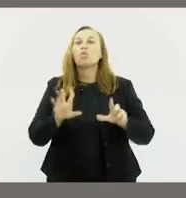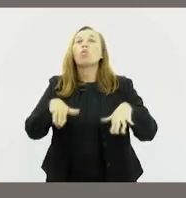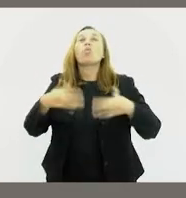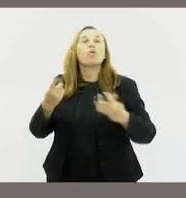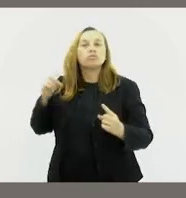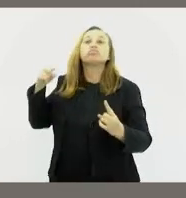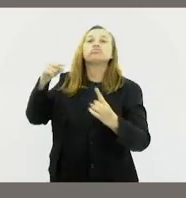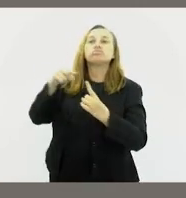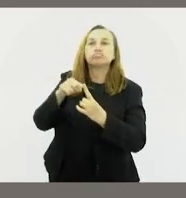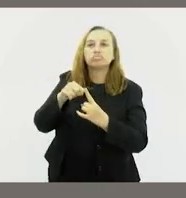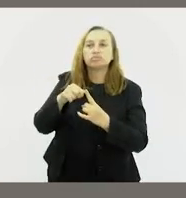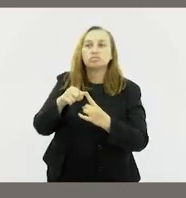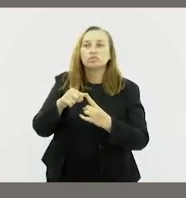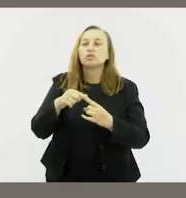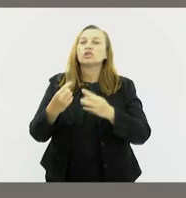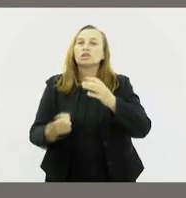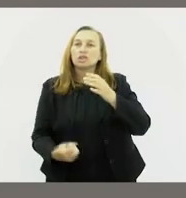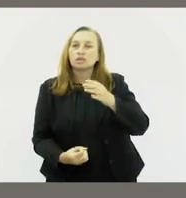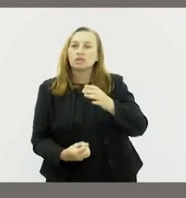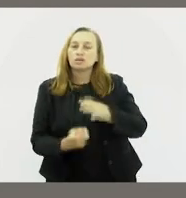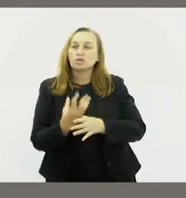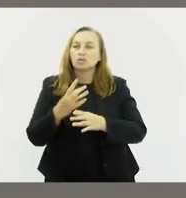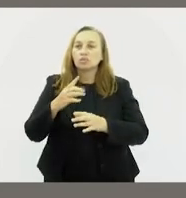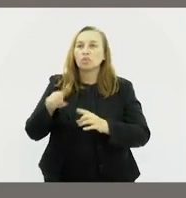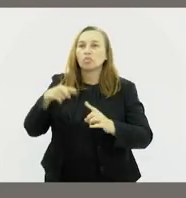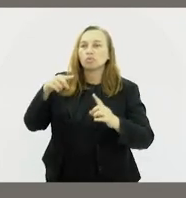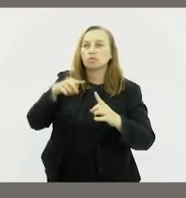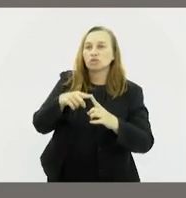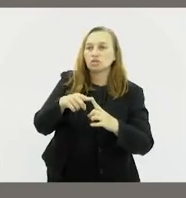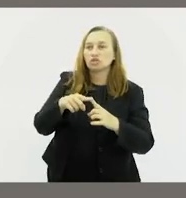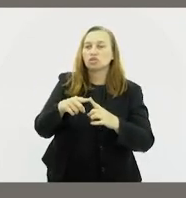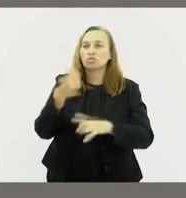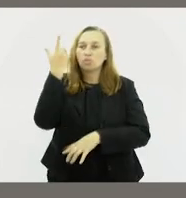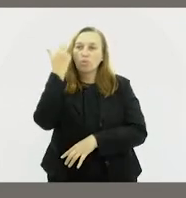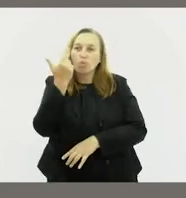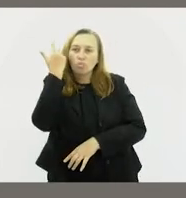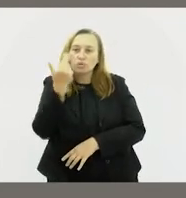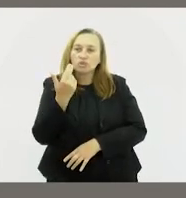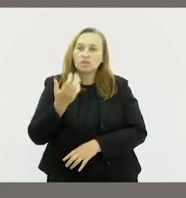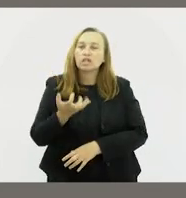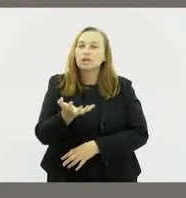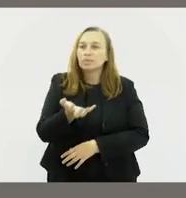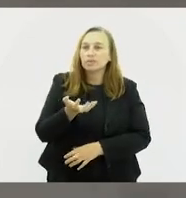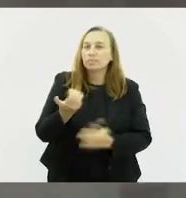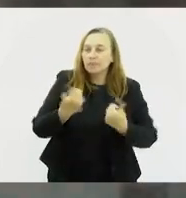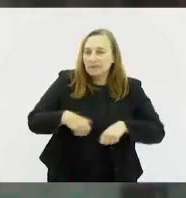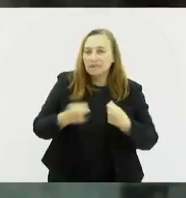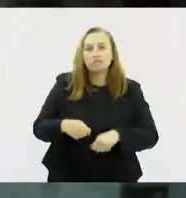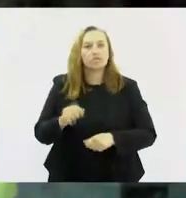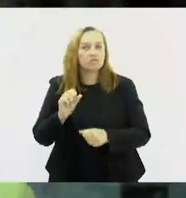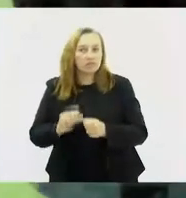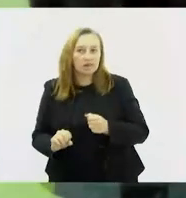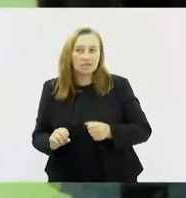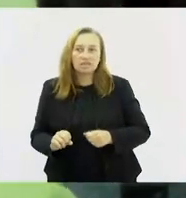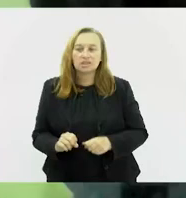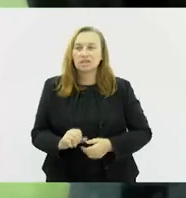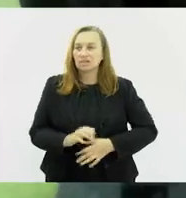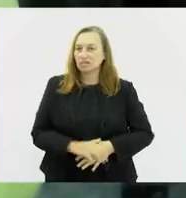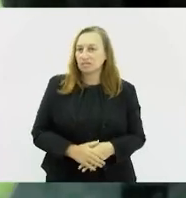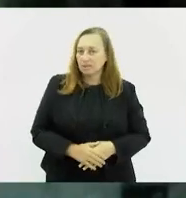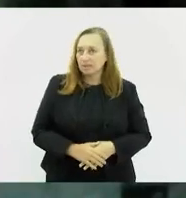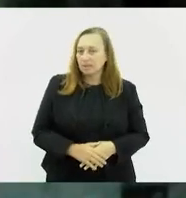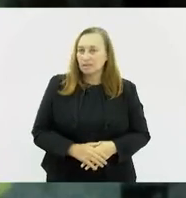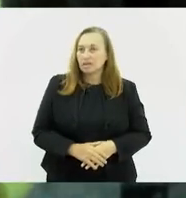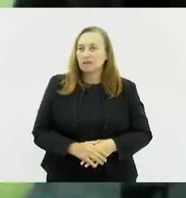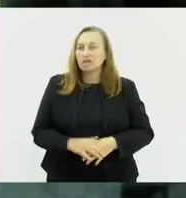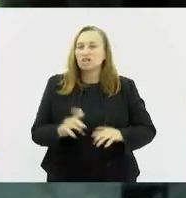objetivo? Construir objetivos comuns, que é isso que nós temos que fazer. Indiferente da